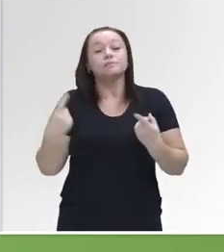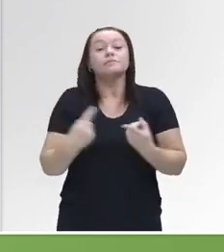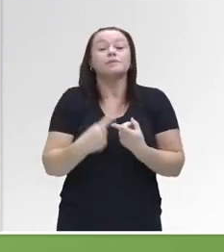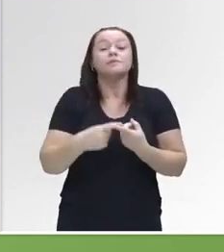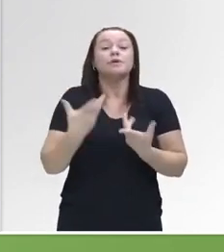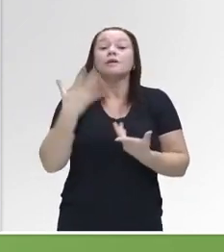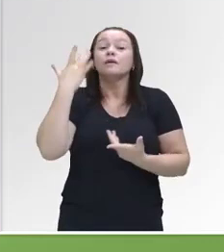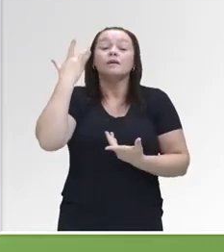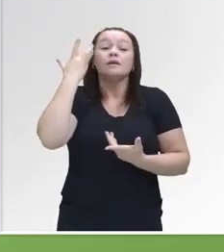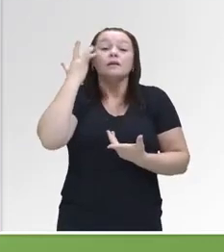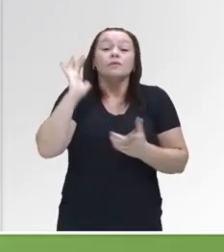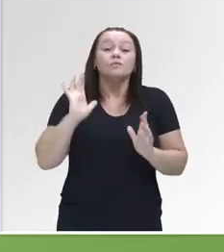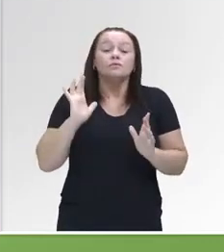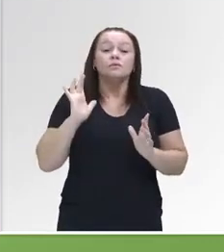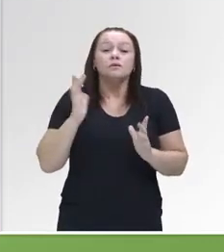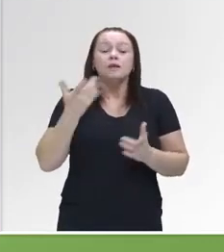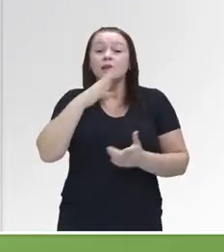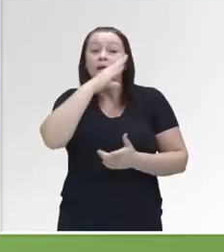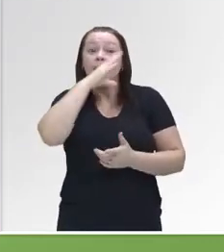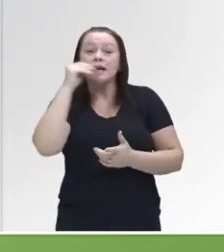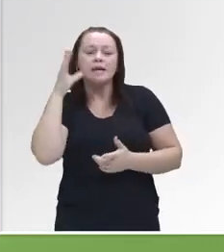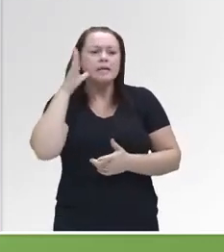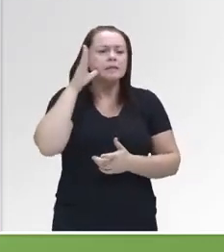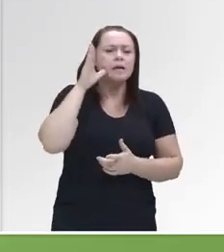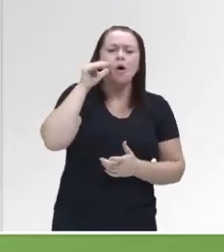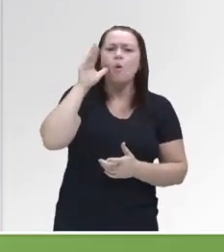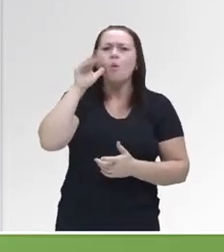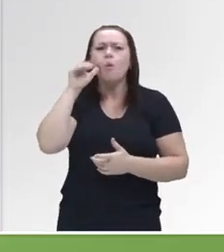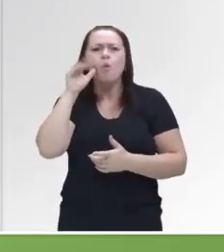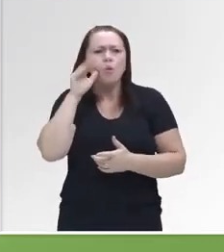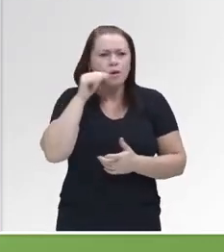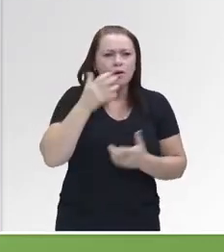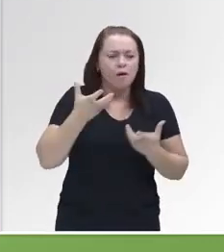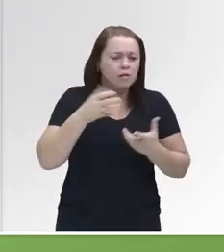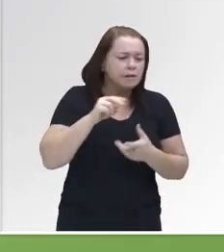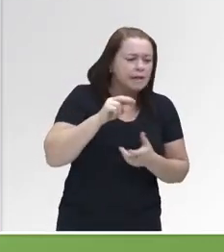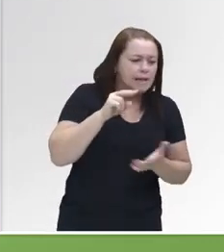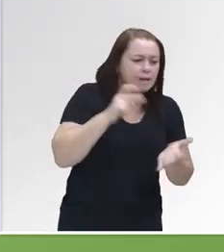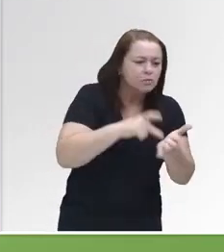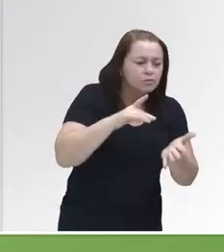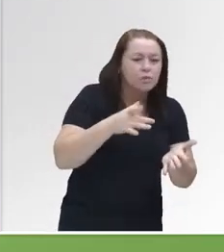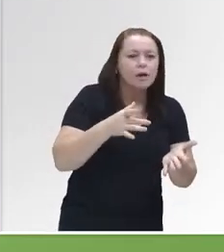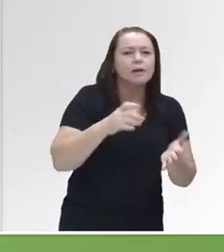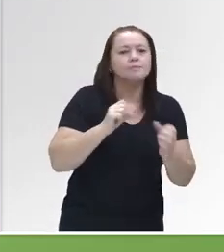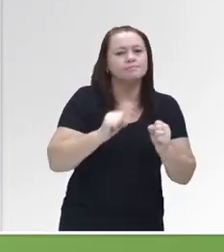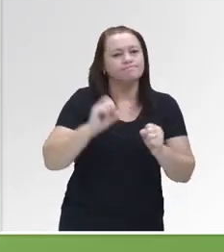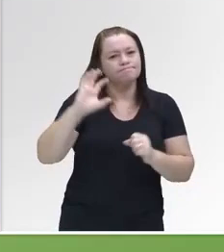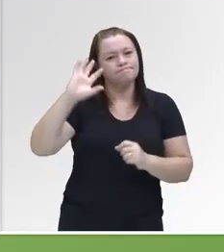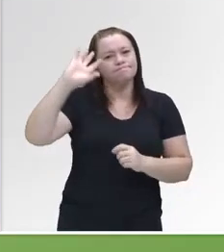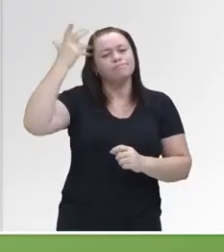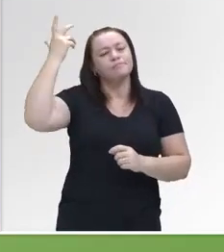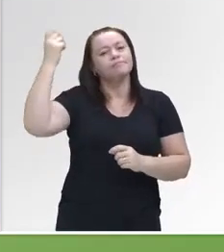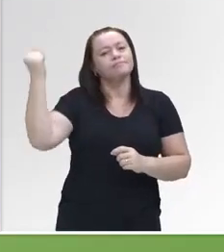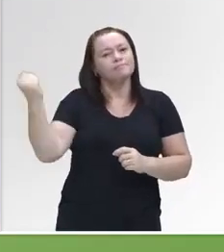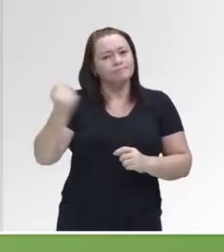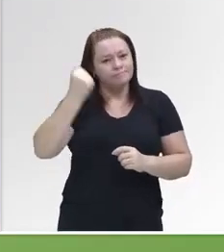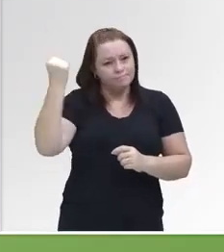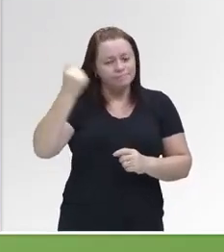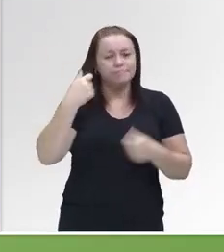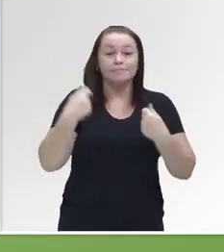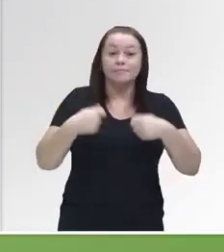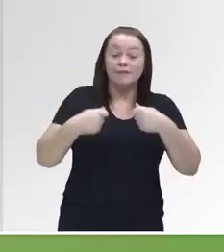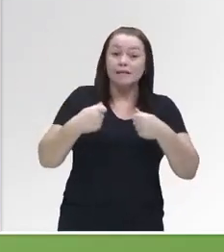de repente ele sente curiosidade, vai mexer e aí vai provocar um acidente que vai precisar